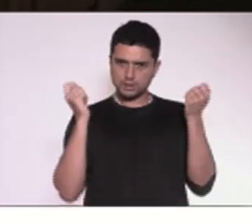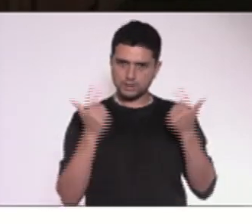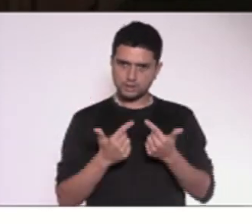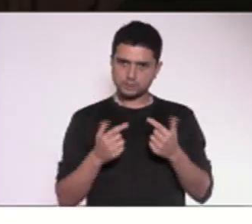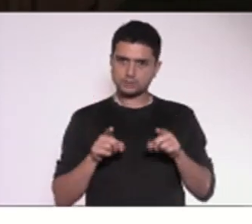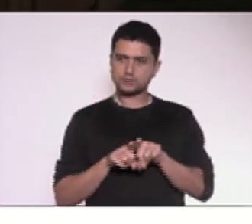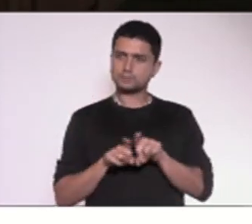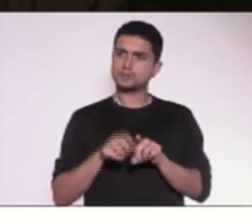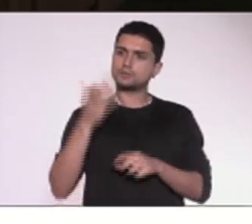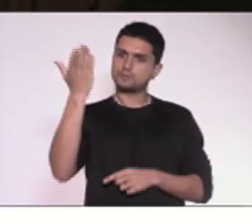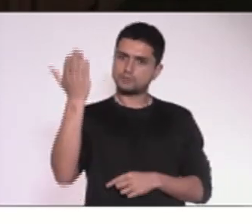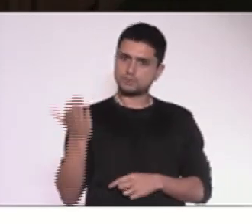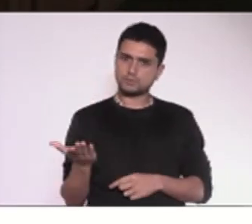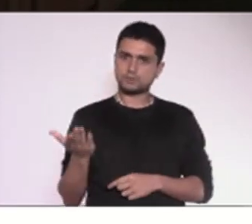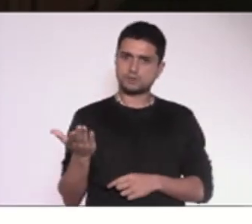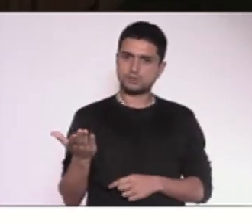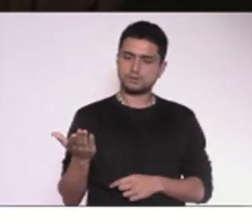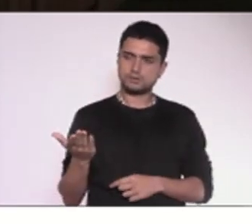Você